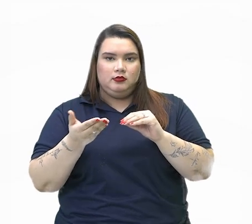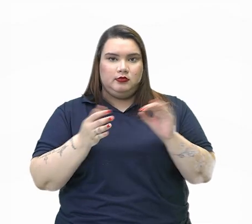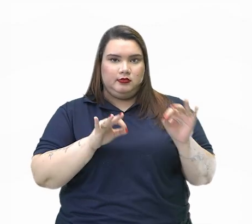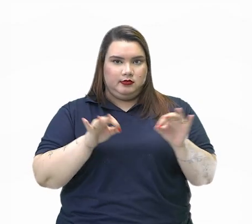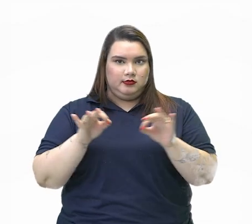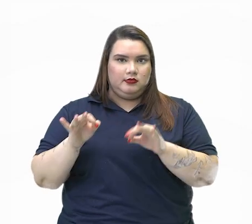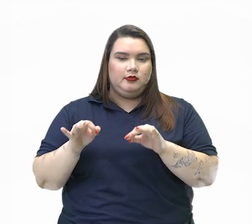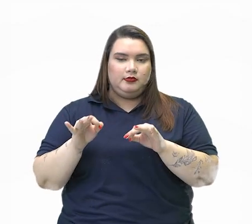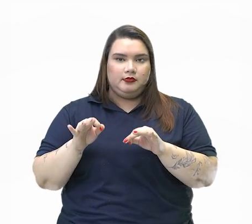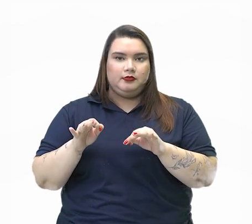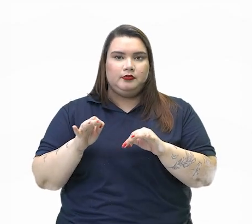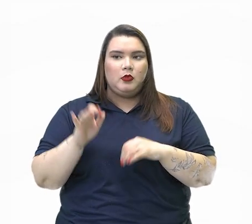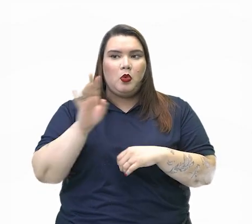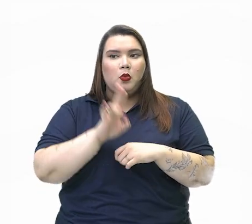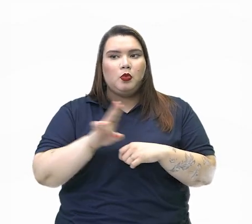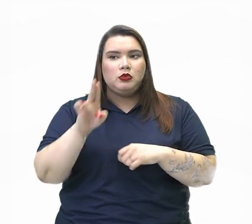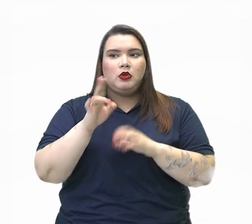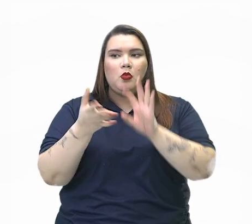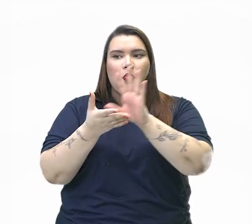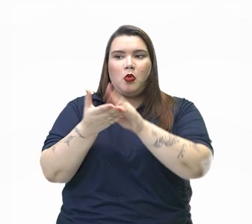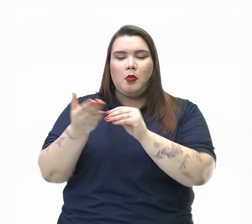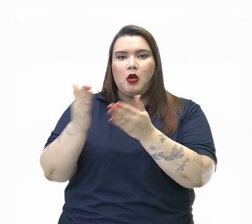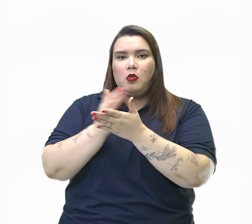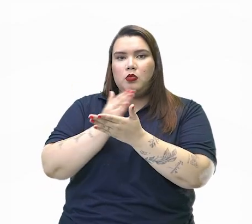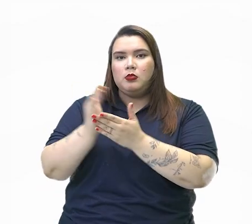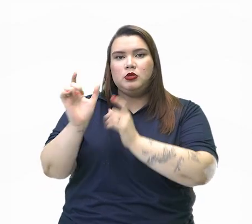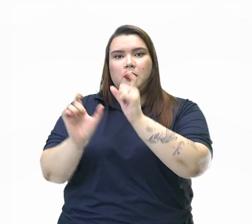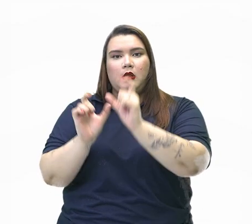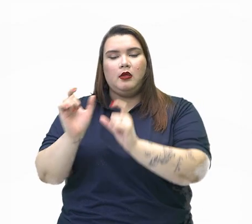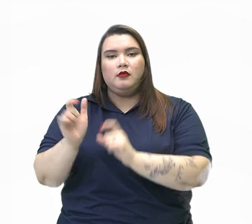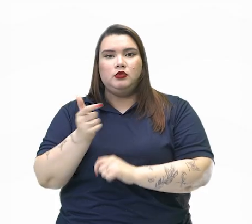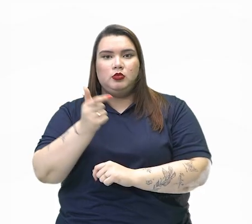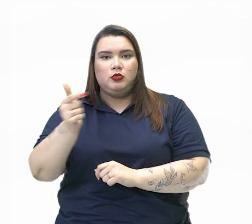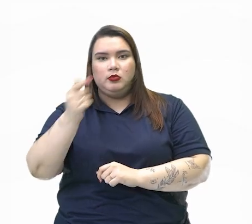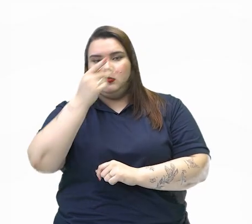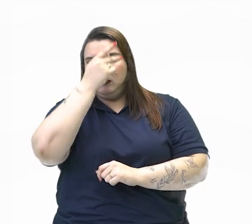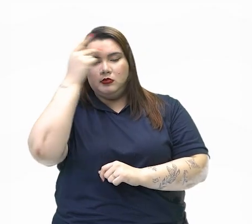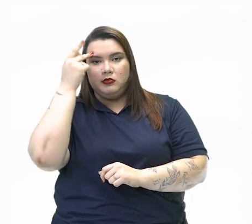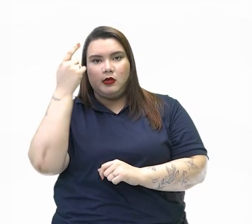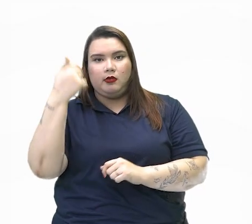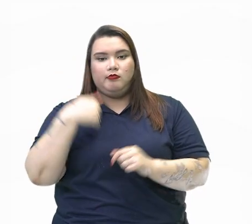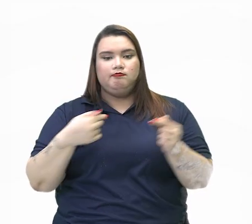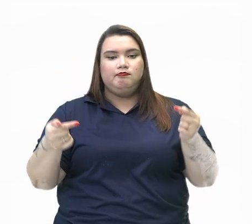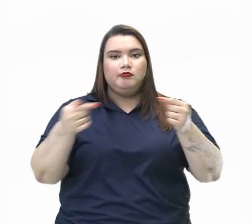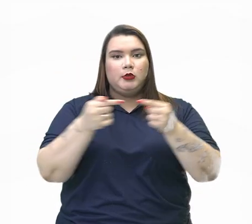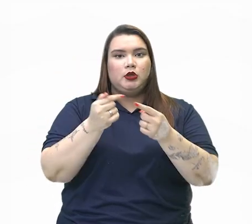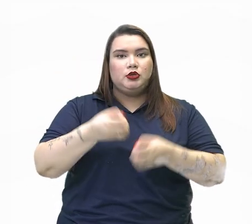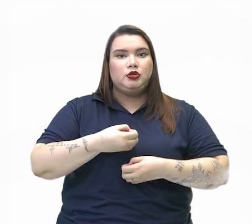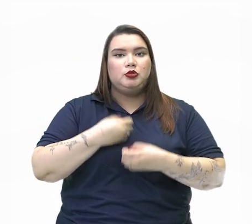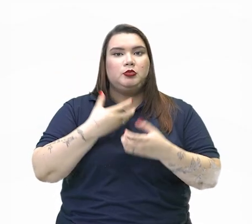que eu falo, mas eu utilizo as palavras de uma outra pessoa enquanto eu estou me expressando.